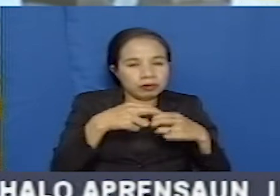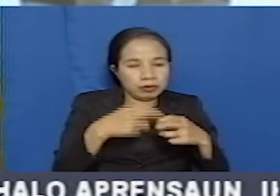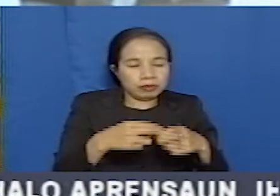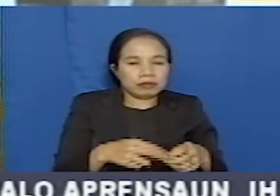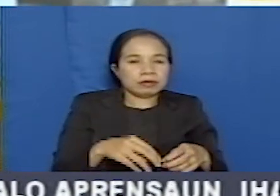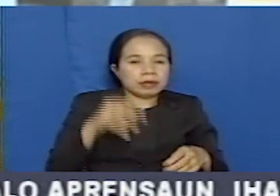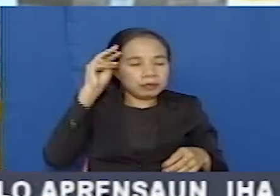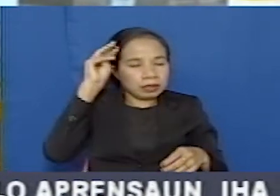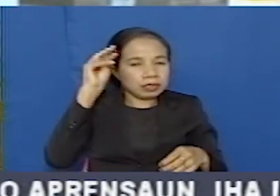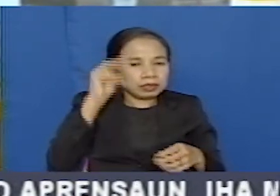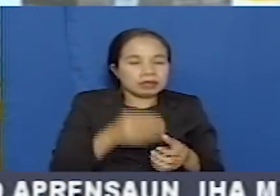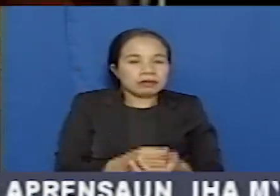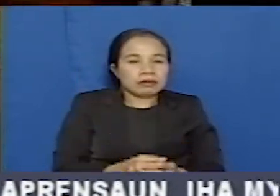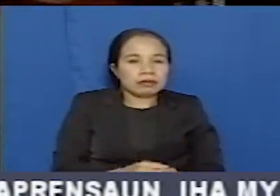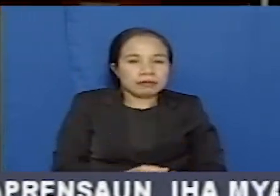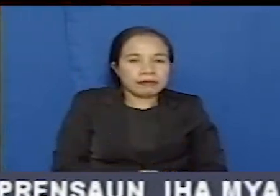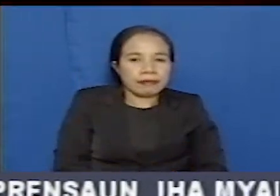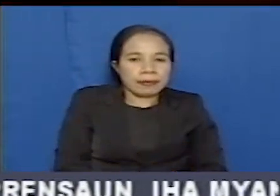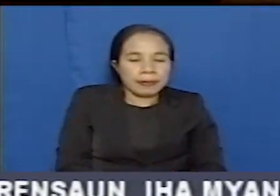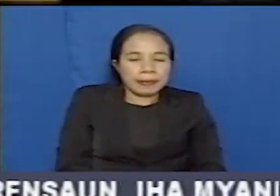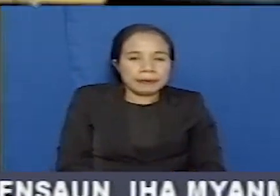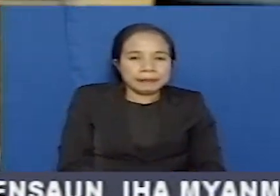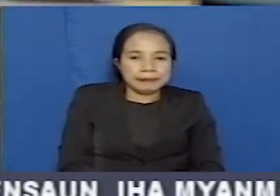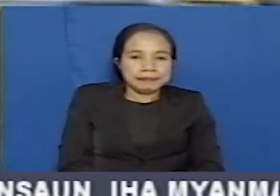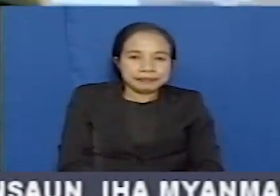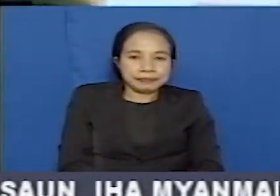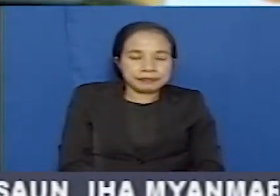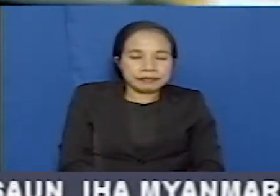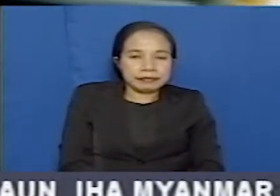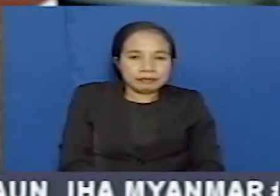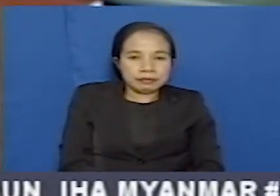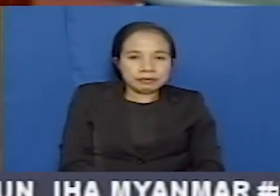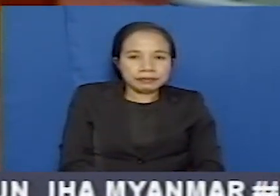Ministério Relevantes. Timóteo Guzmão, Elvira de Carvalho, Bartatelli.